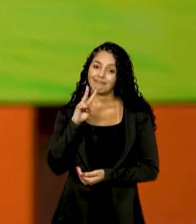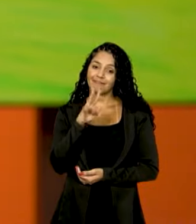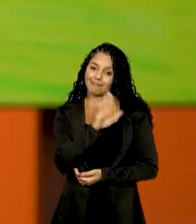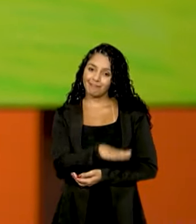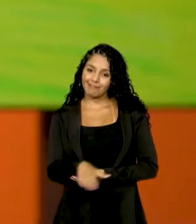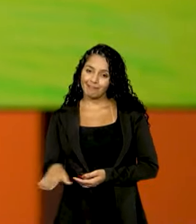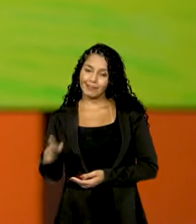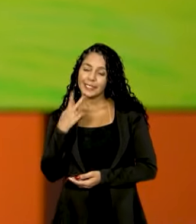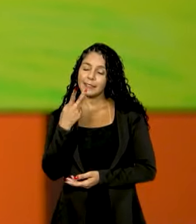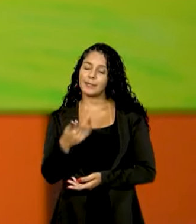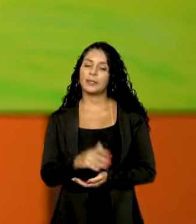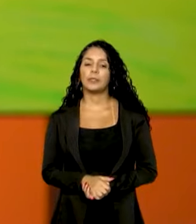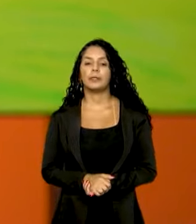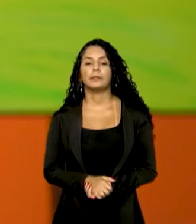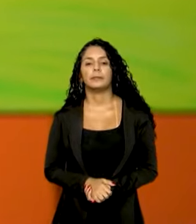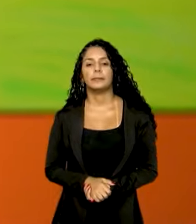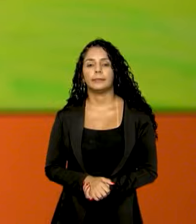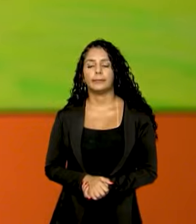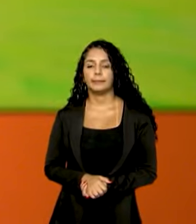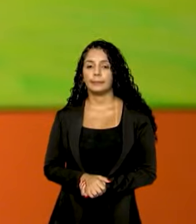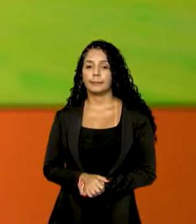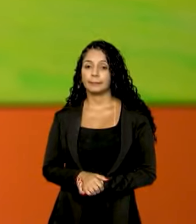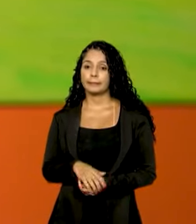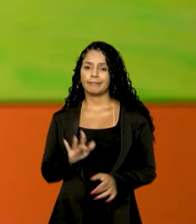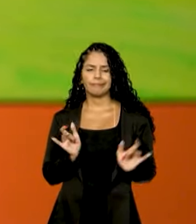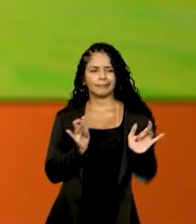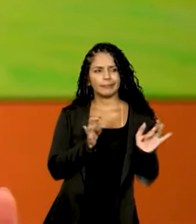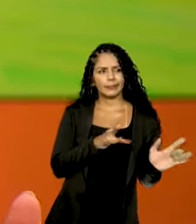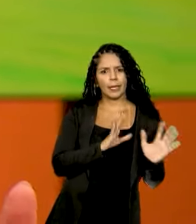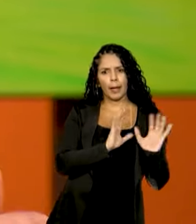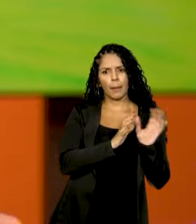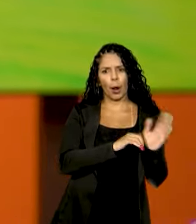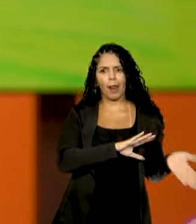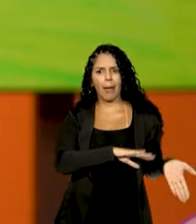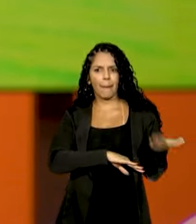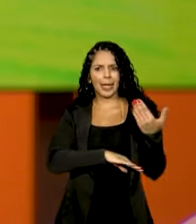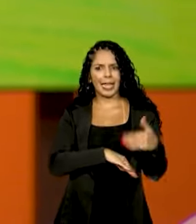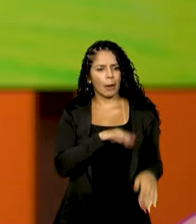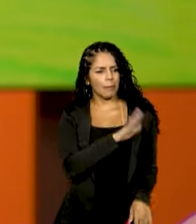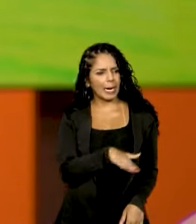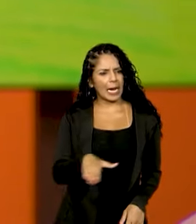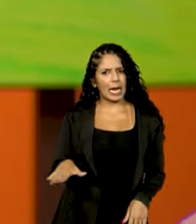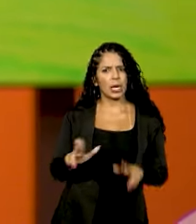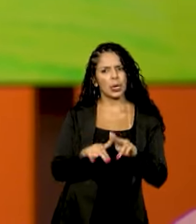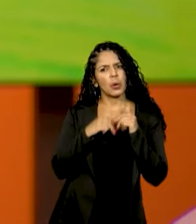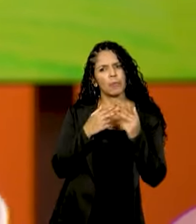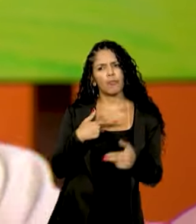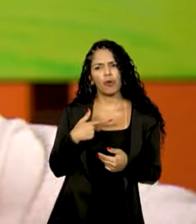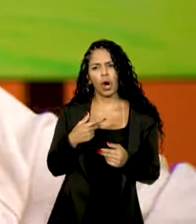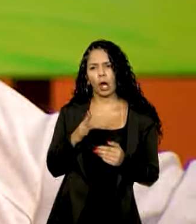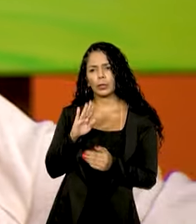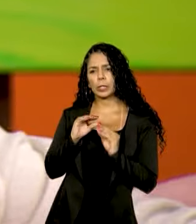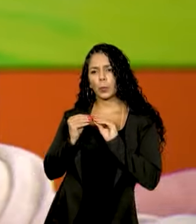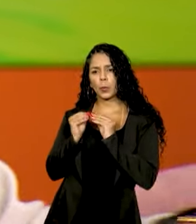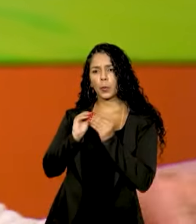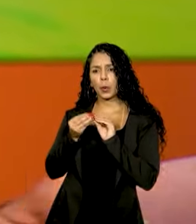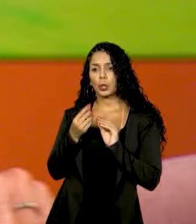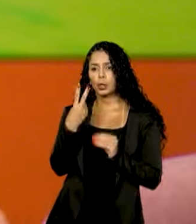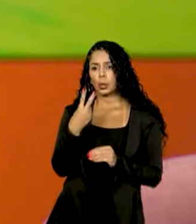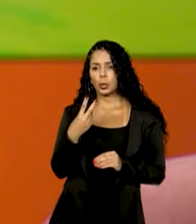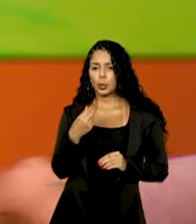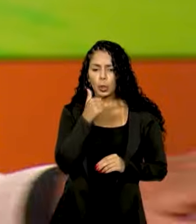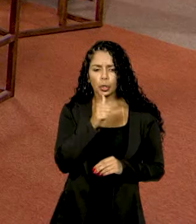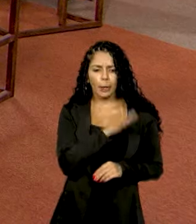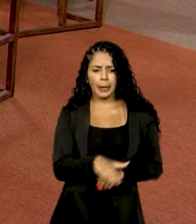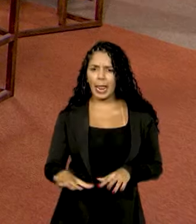dele, por exemplo, ele fala assim... Deixando a bola e a peteca com que ainda pouco brincavam, por causa de uma boneca, duas meninas